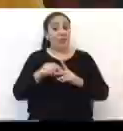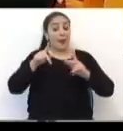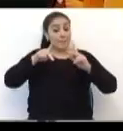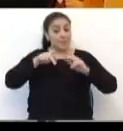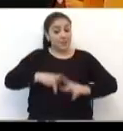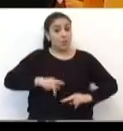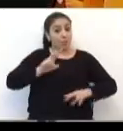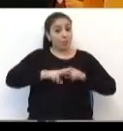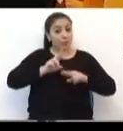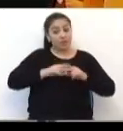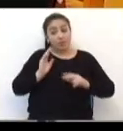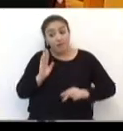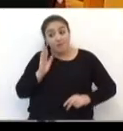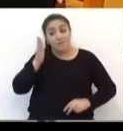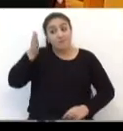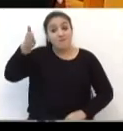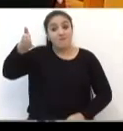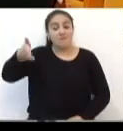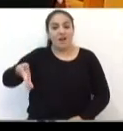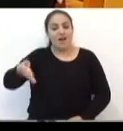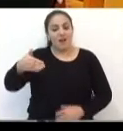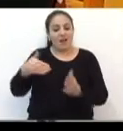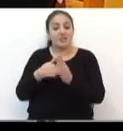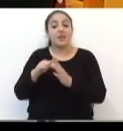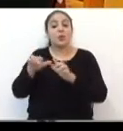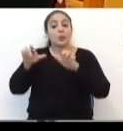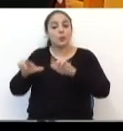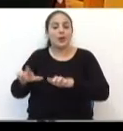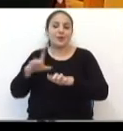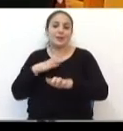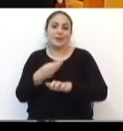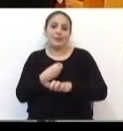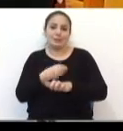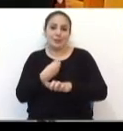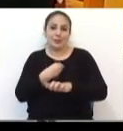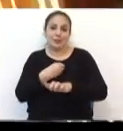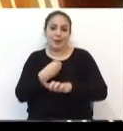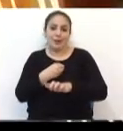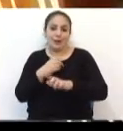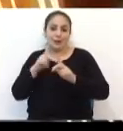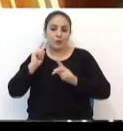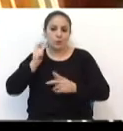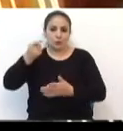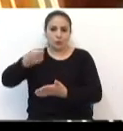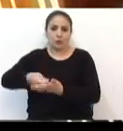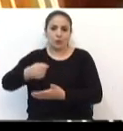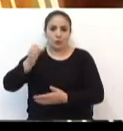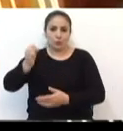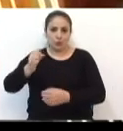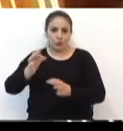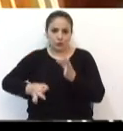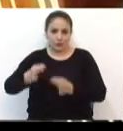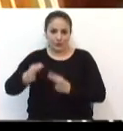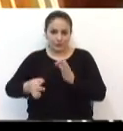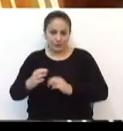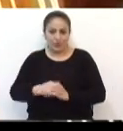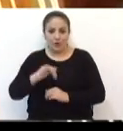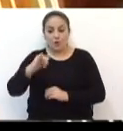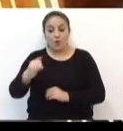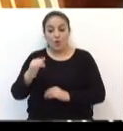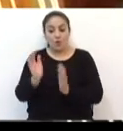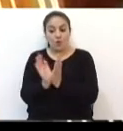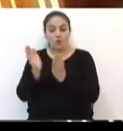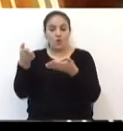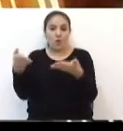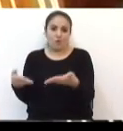O preso tem que tem que ser levado até onde está o juiz, que é no fórum, porque nós queremos ver a audiência de custódia acontecendo,